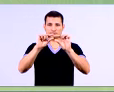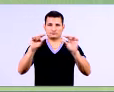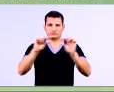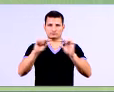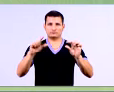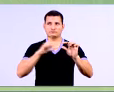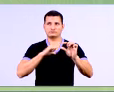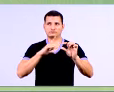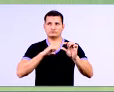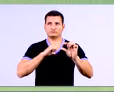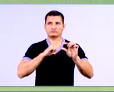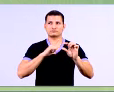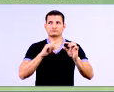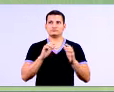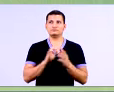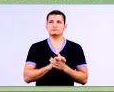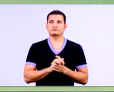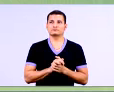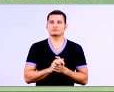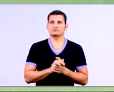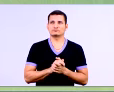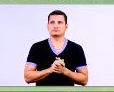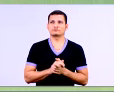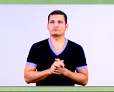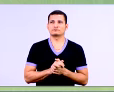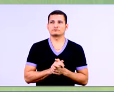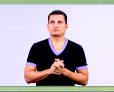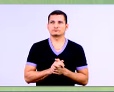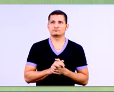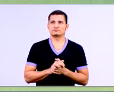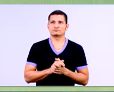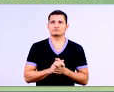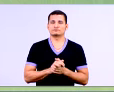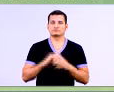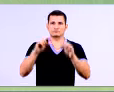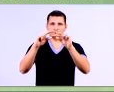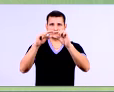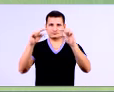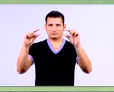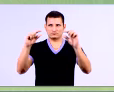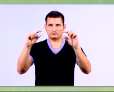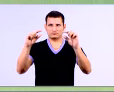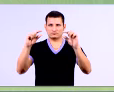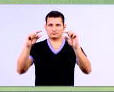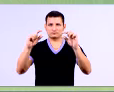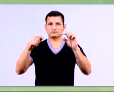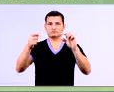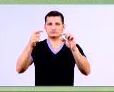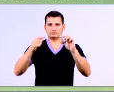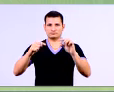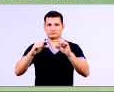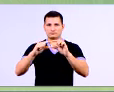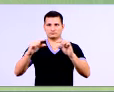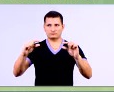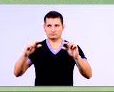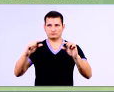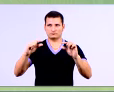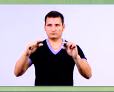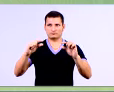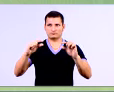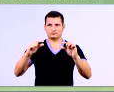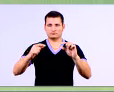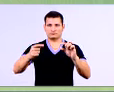aqui o elemento, nós temos aqui um outro elemento e aqui